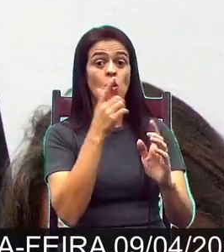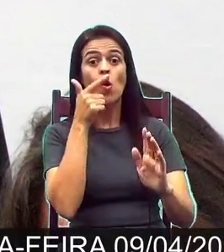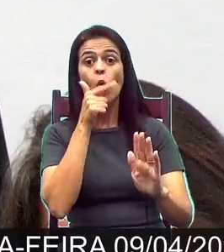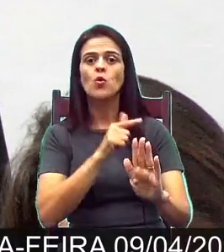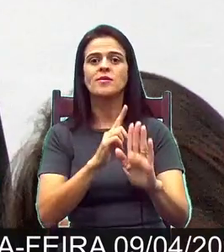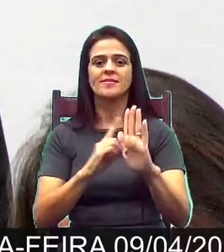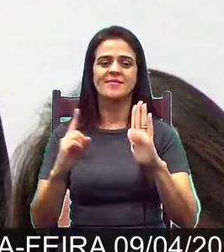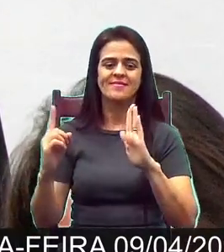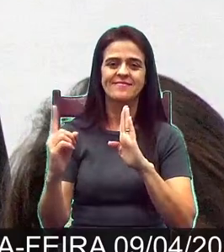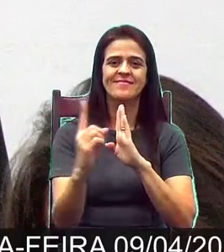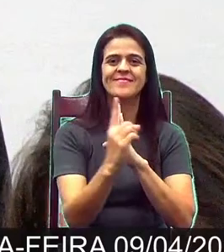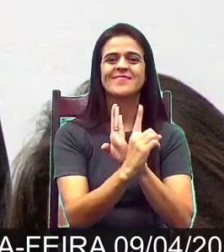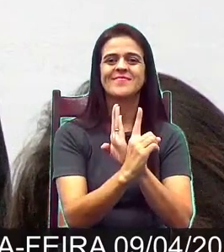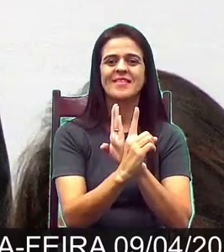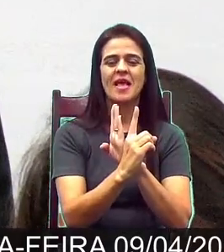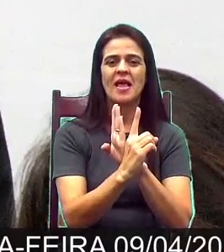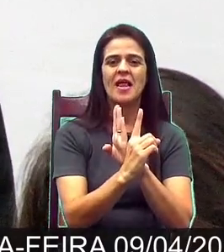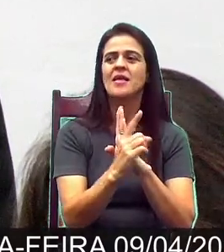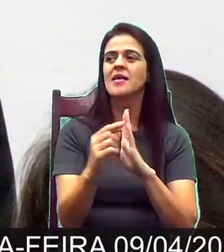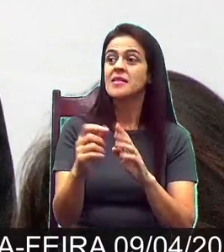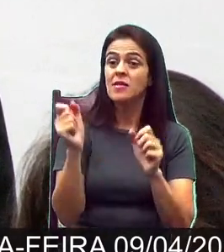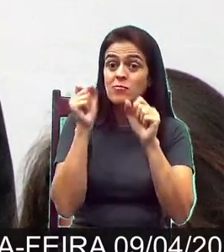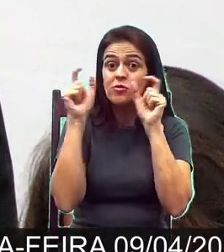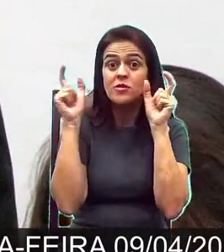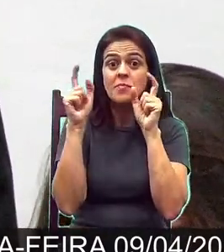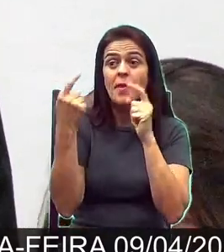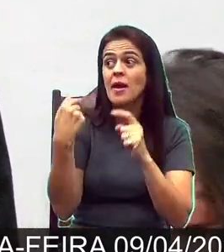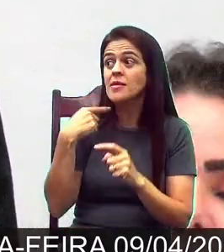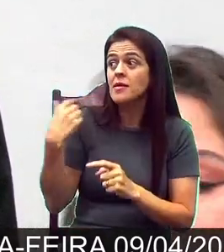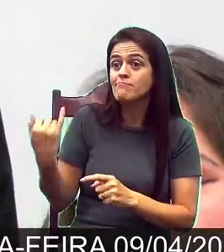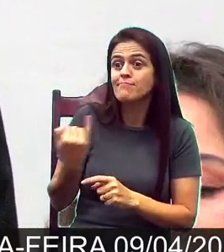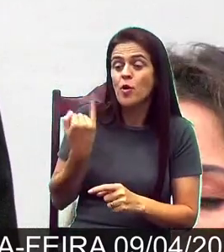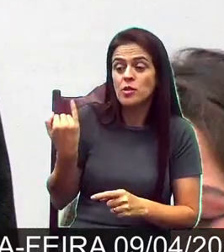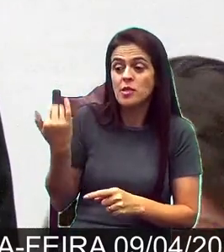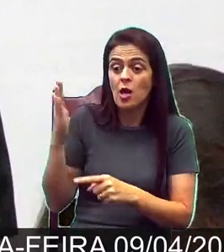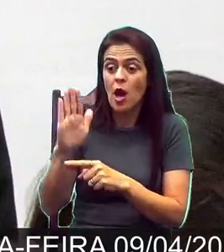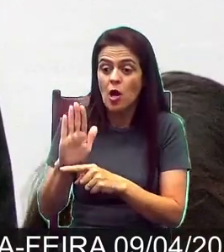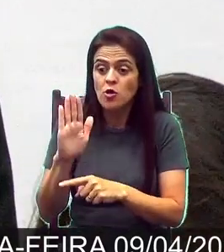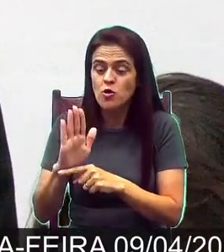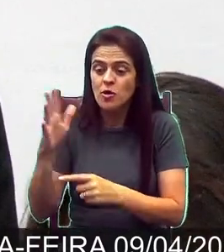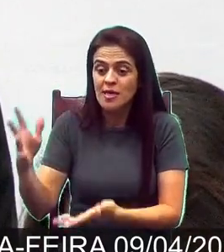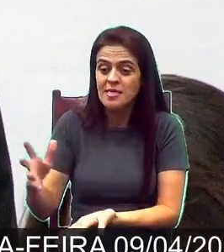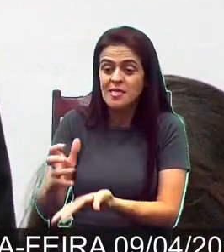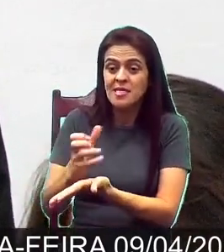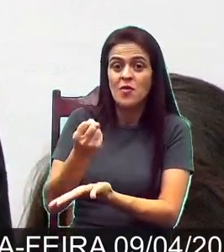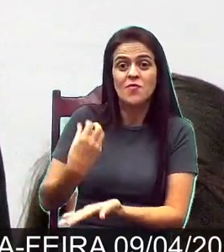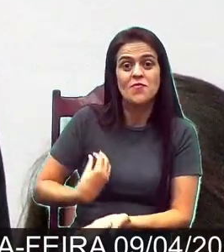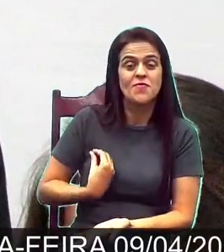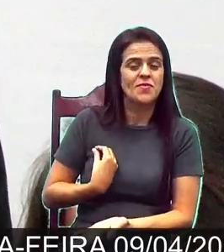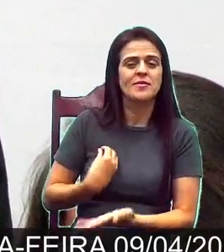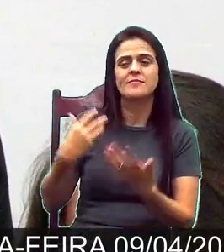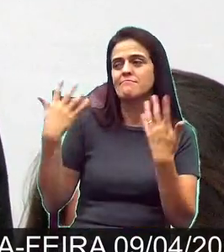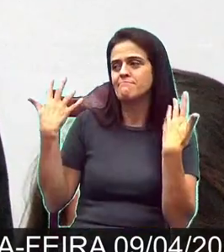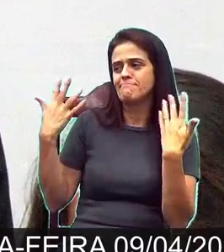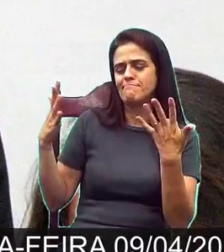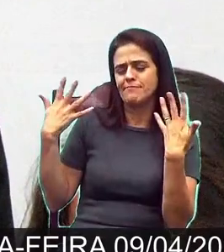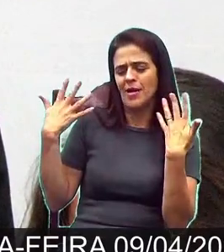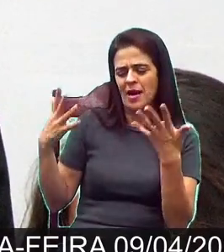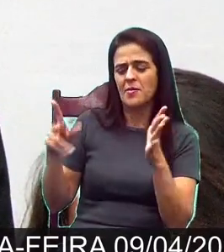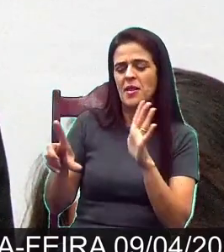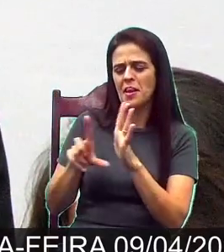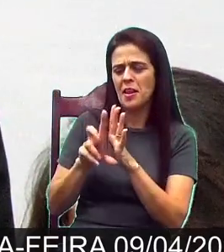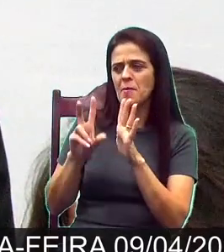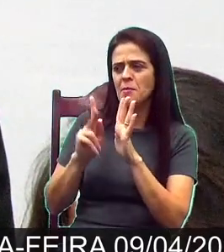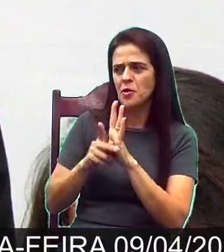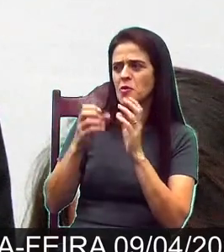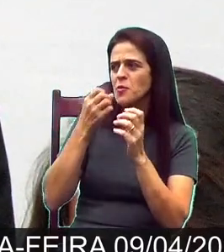despertem sobre a possibilidade, né, de ajudar o próximo, de salvar uma vida, enfim. Então, parabéns a você pela iniciativa do projeto.